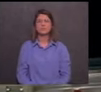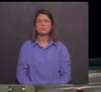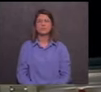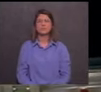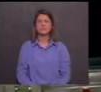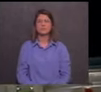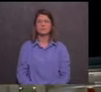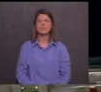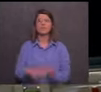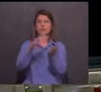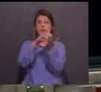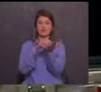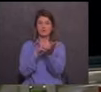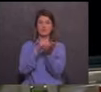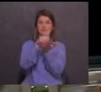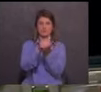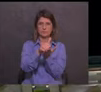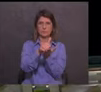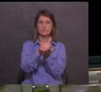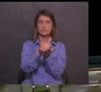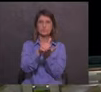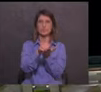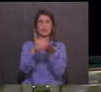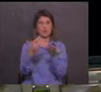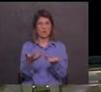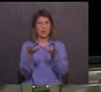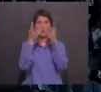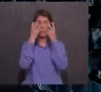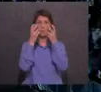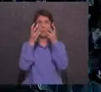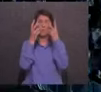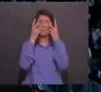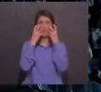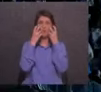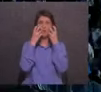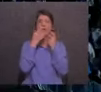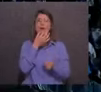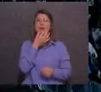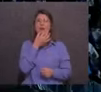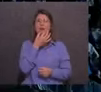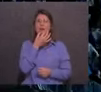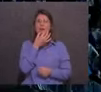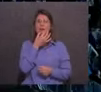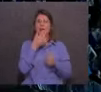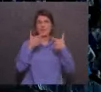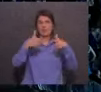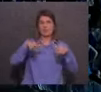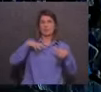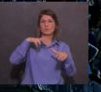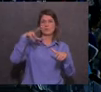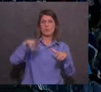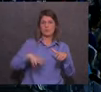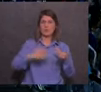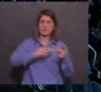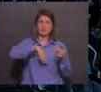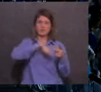O Evangelho que vamos escutar será proclamado em português,